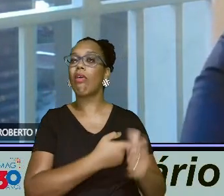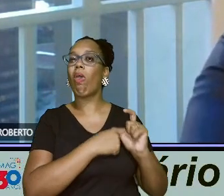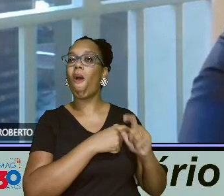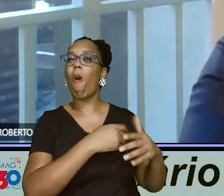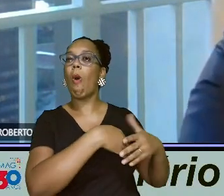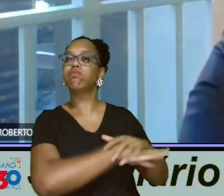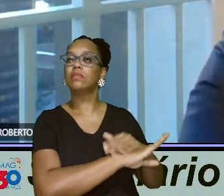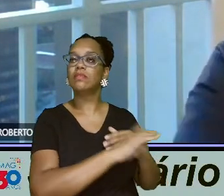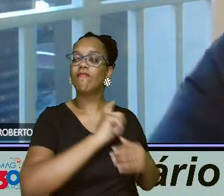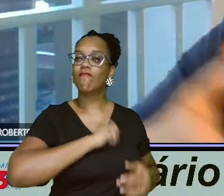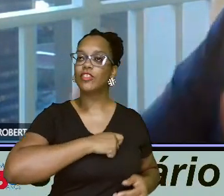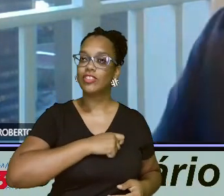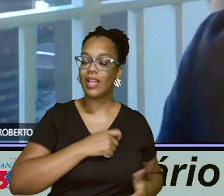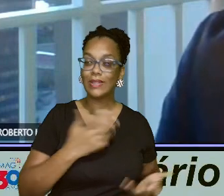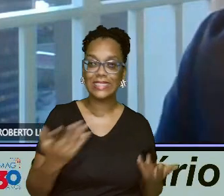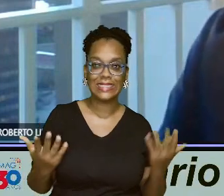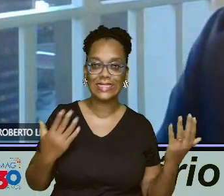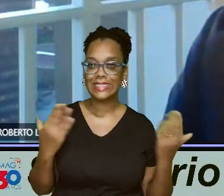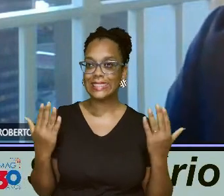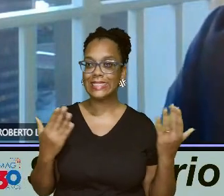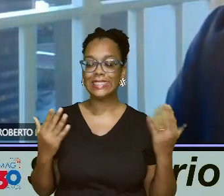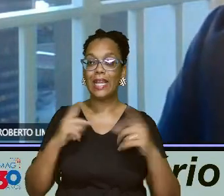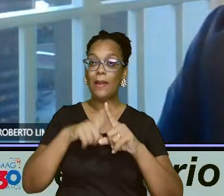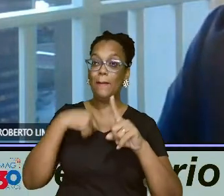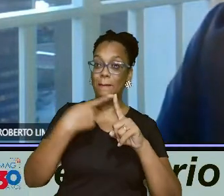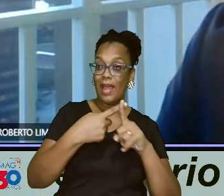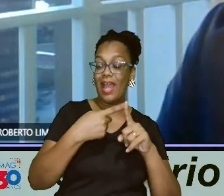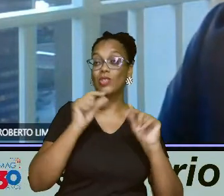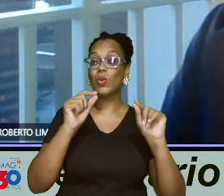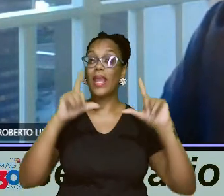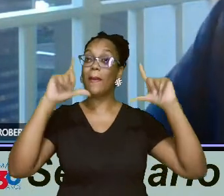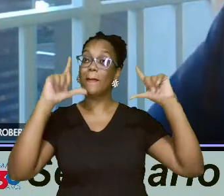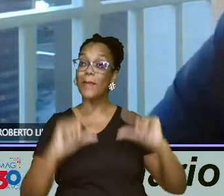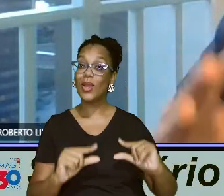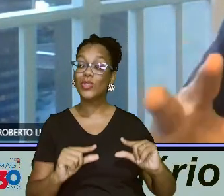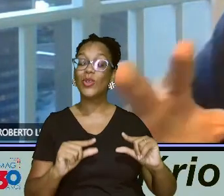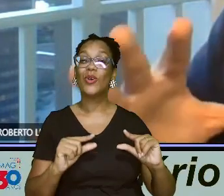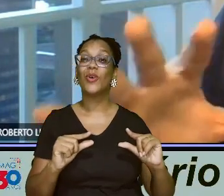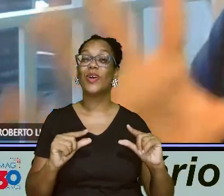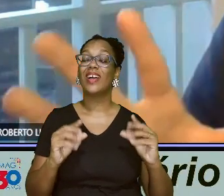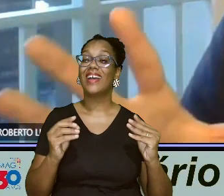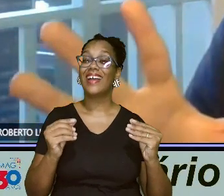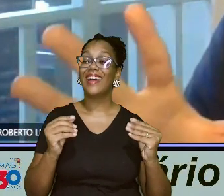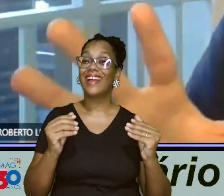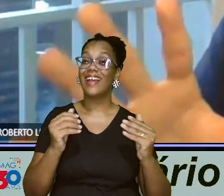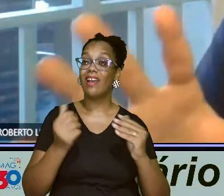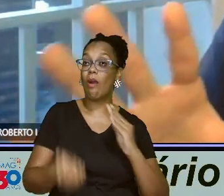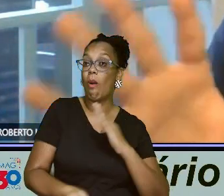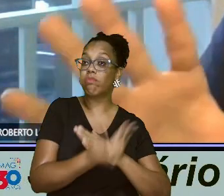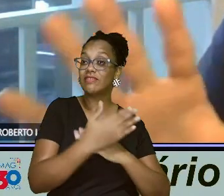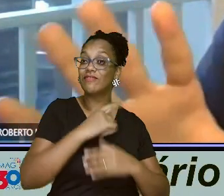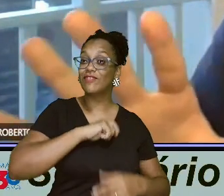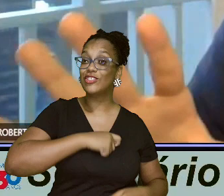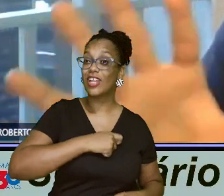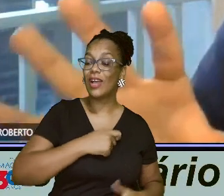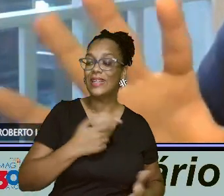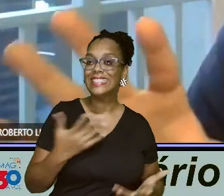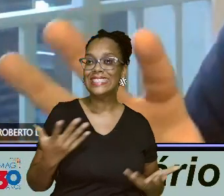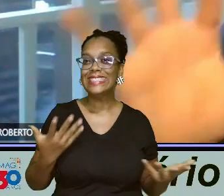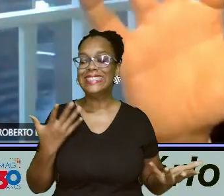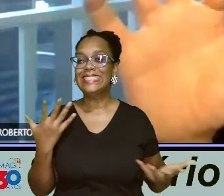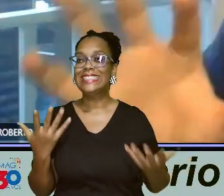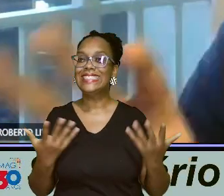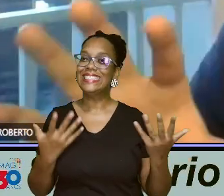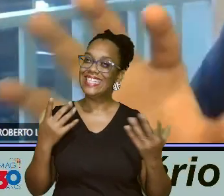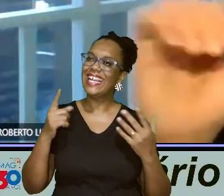a jurisprudência mais punitivista e menor sonegação fiscal. Então, é isso que é bem